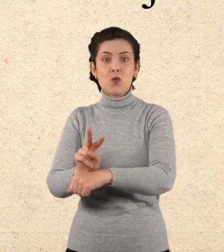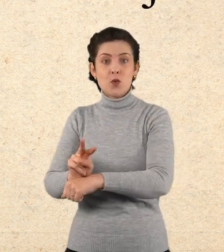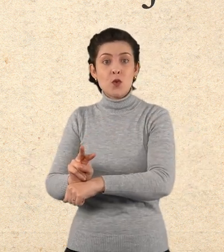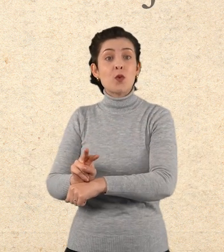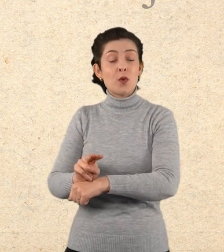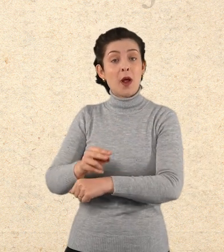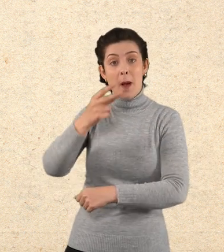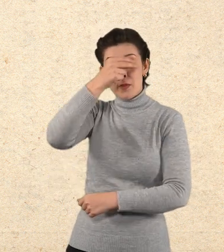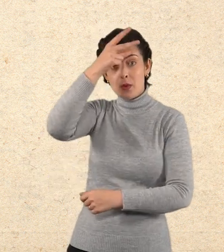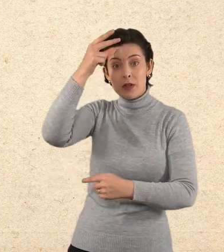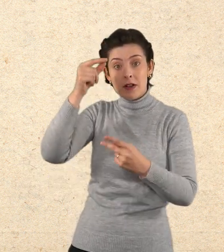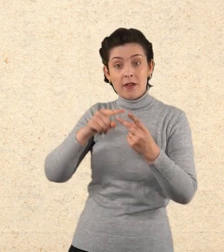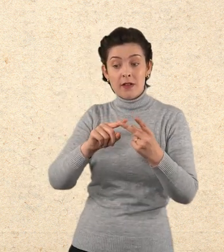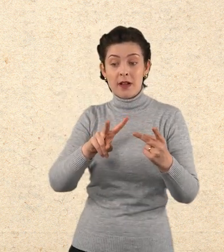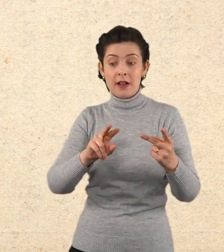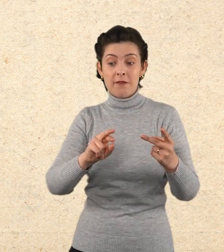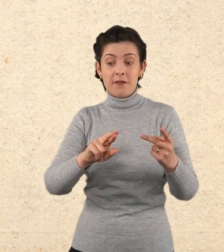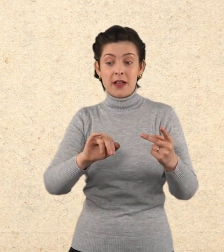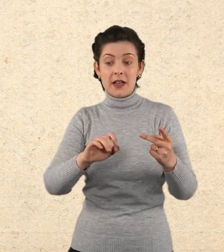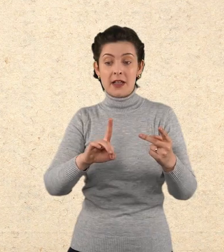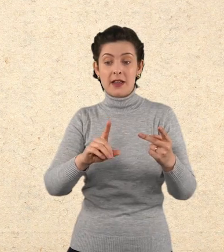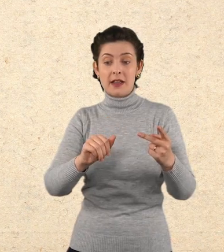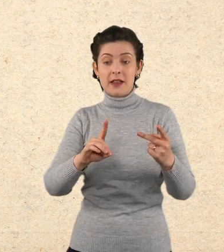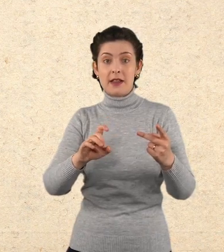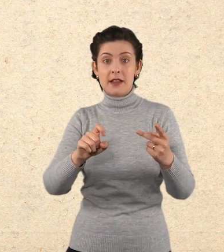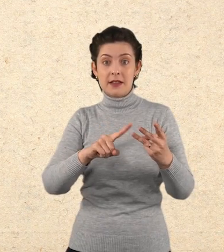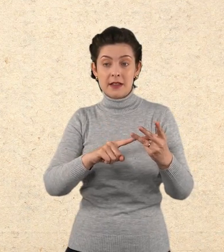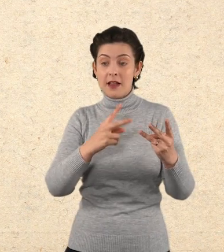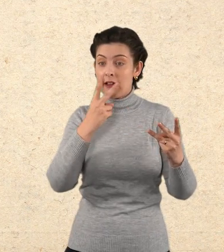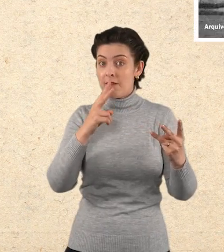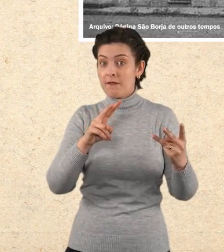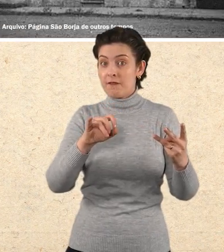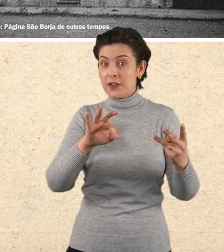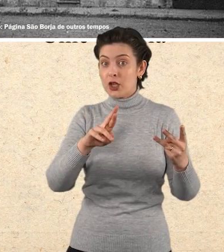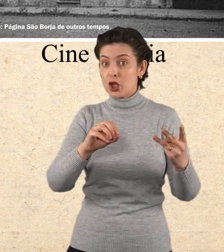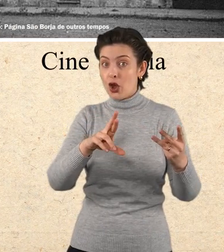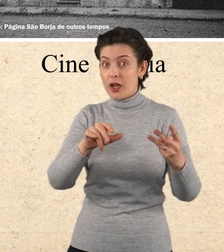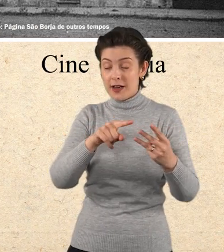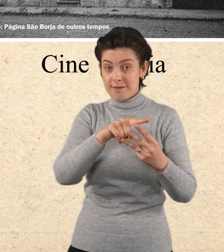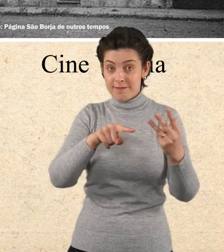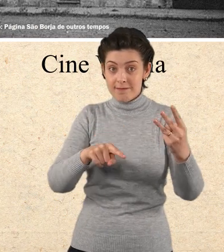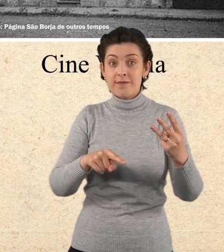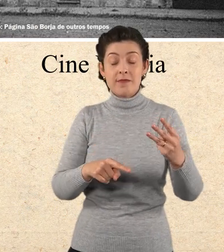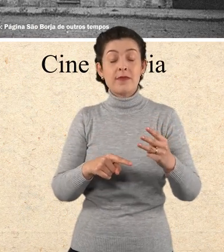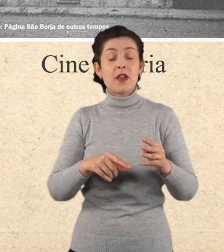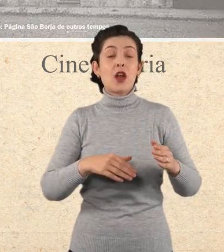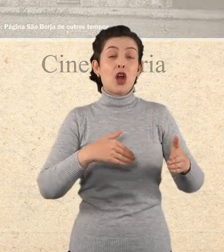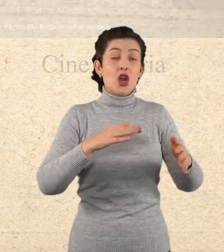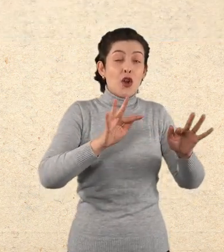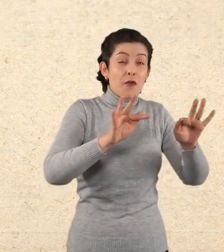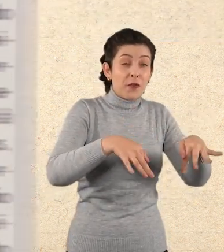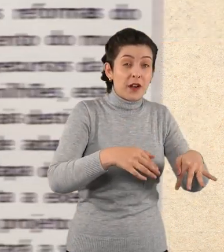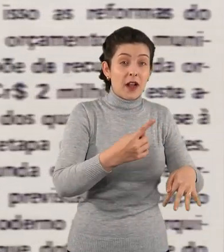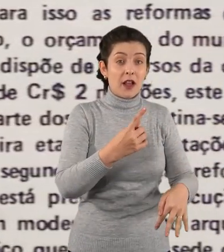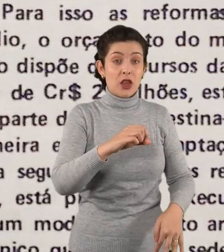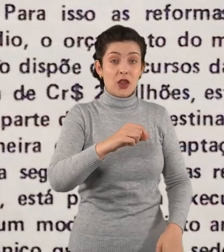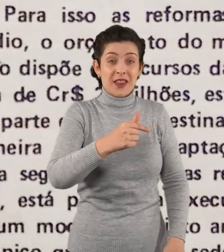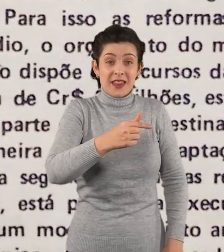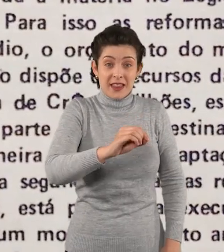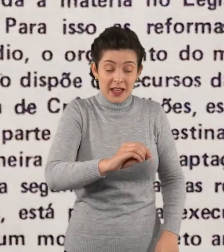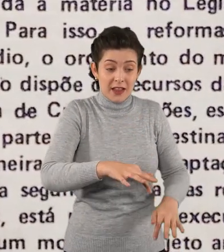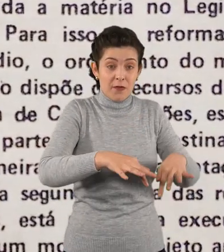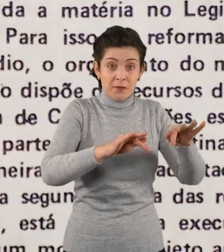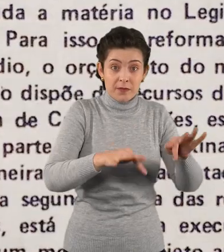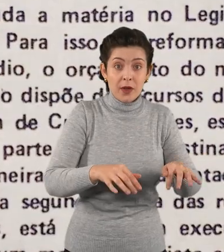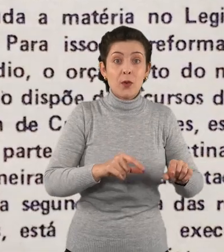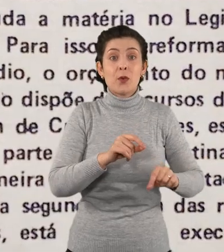3 cinemas em São Borja: Cine Teatro Municipal, Variedades e Vitória. No entanto, no final da década de 70,